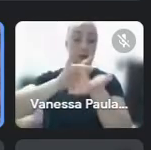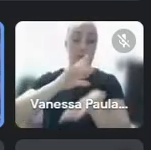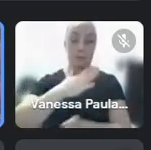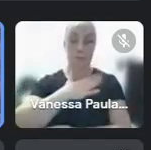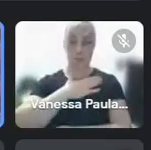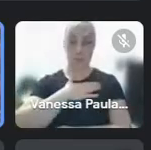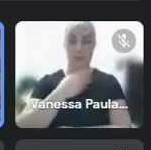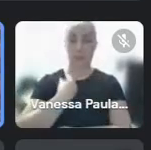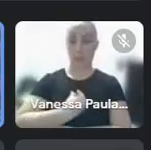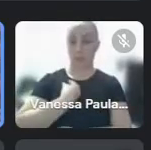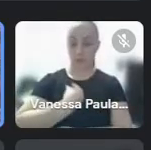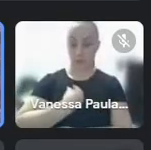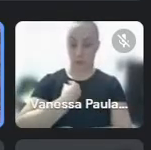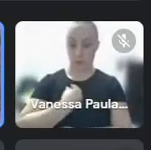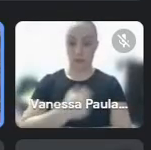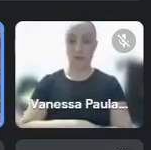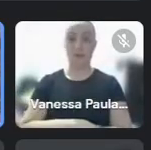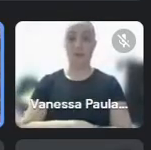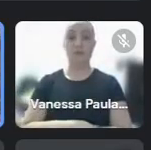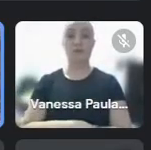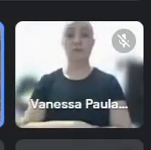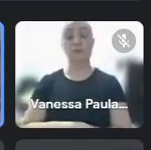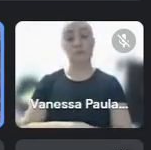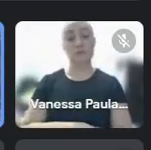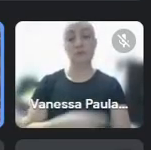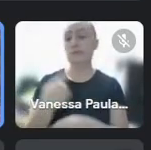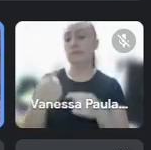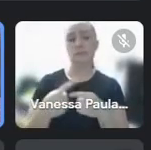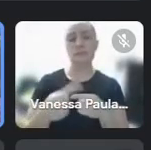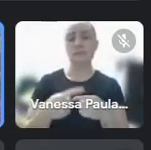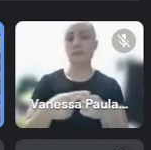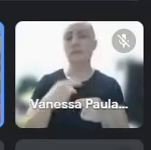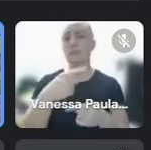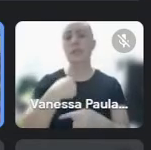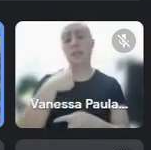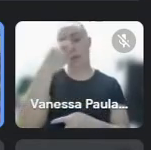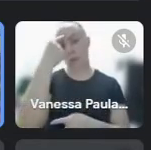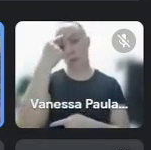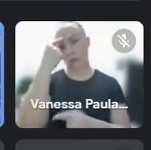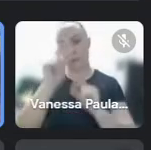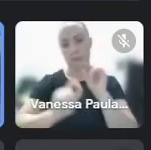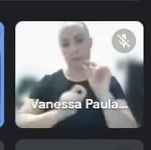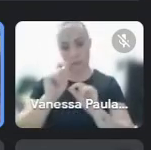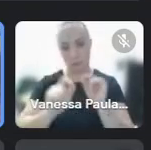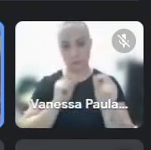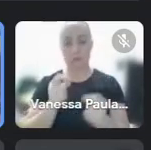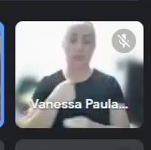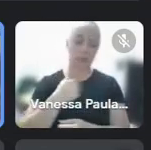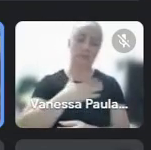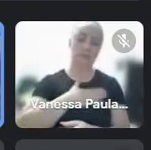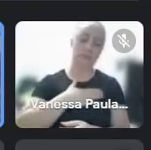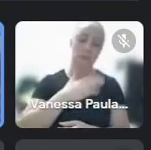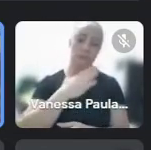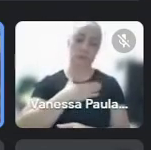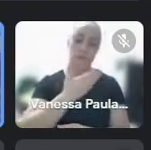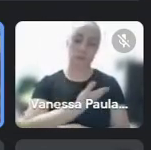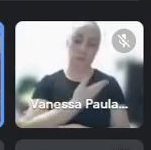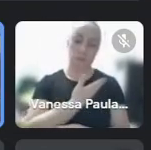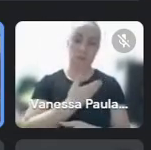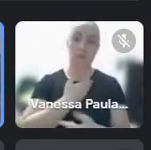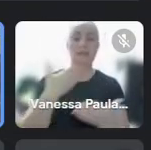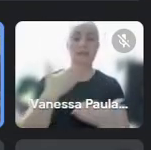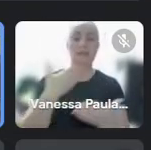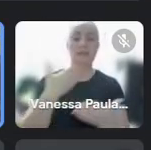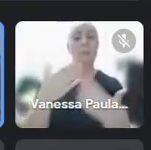eu vivo, né? Por que eu penso assim, né? Eu gostaria até que meus colegas debatessem isso